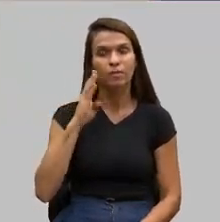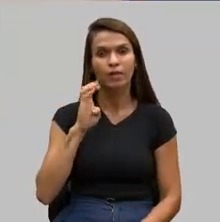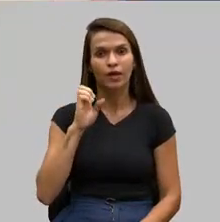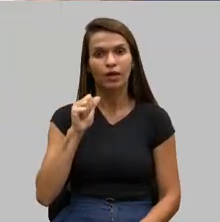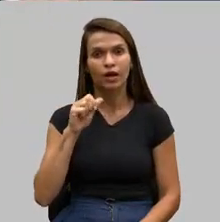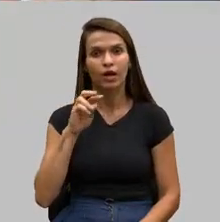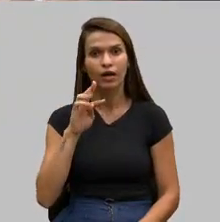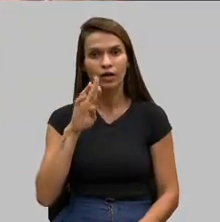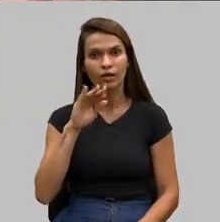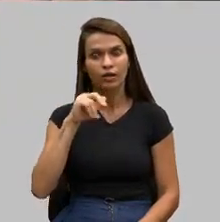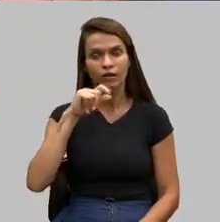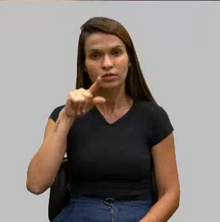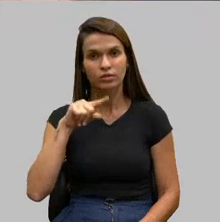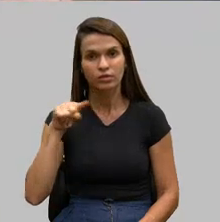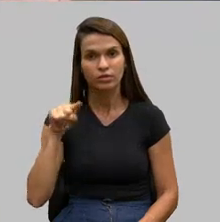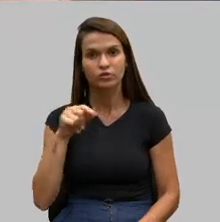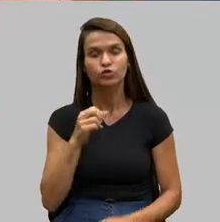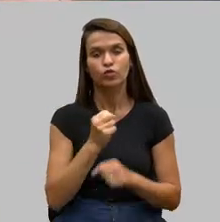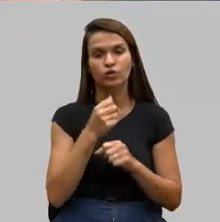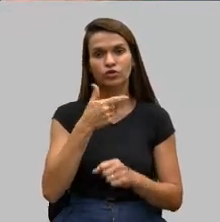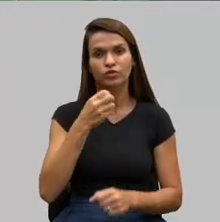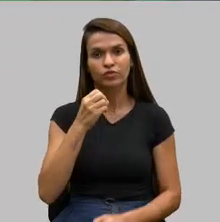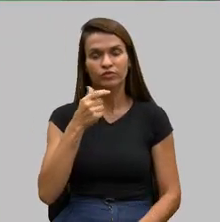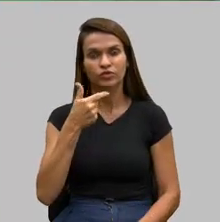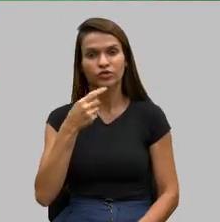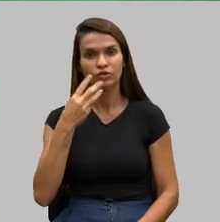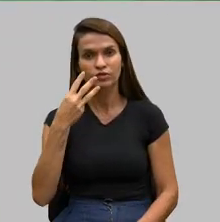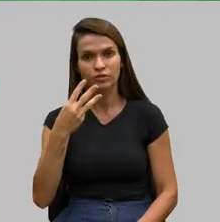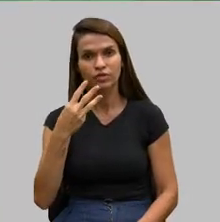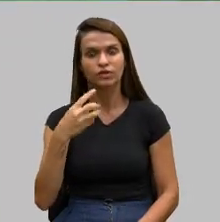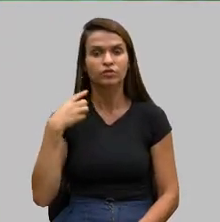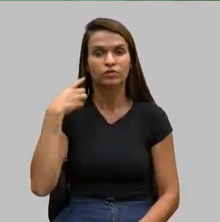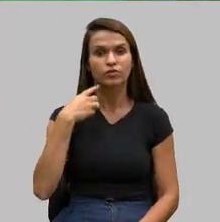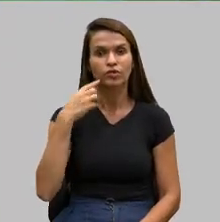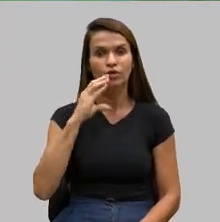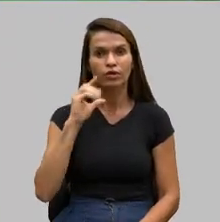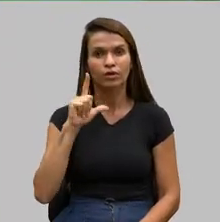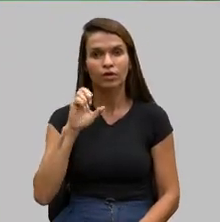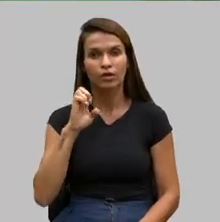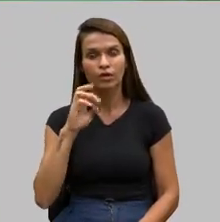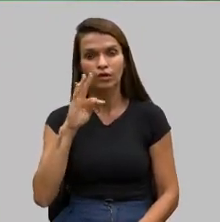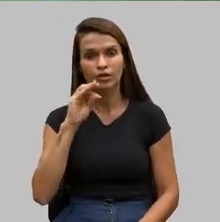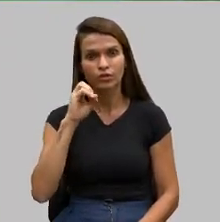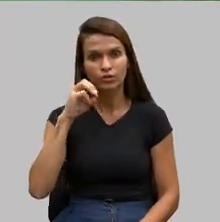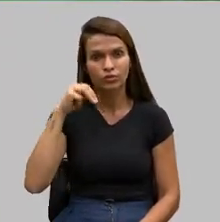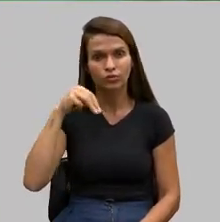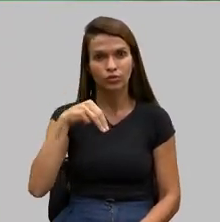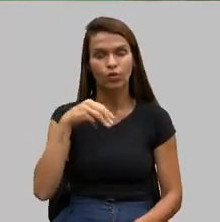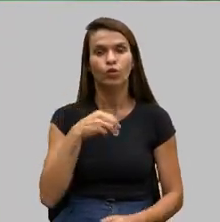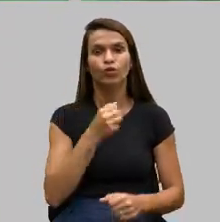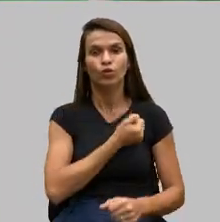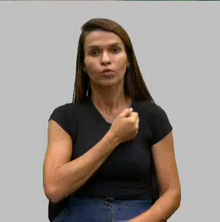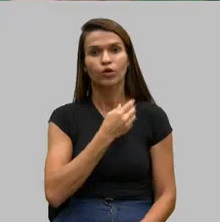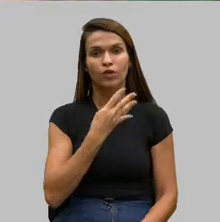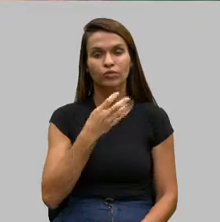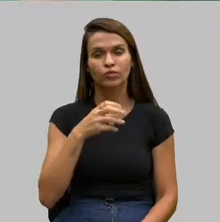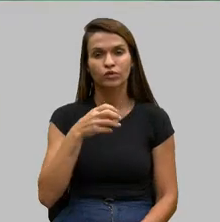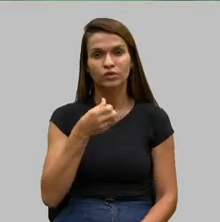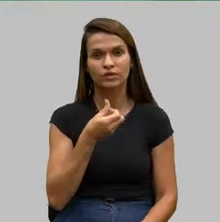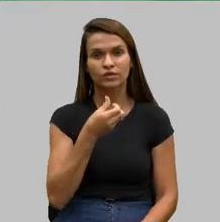4931 2023 do deputado Professor Cleiton requerimento de comissão 4932